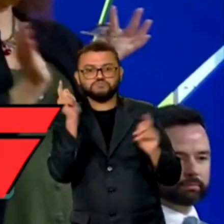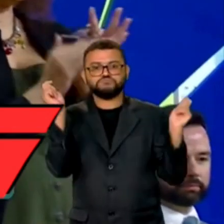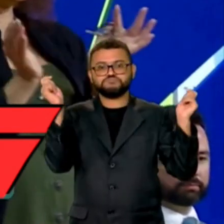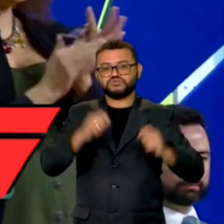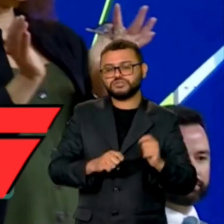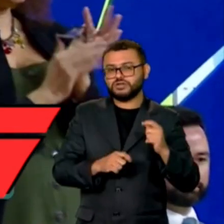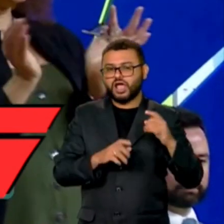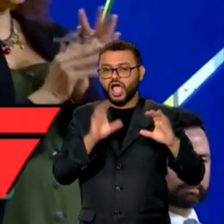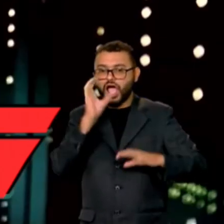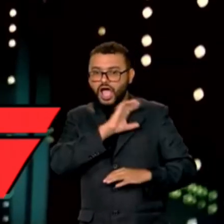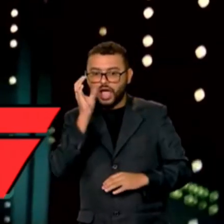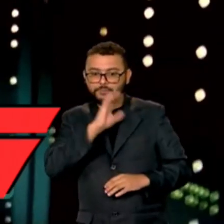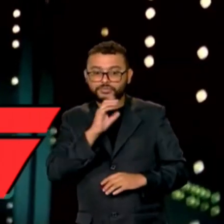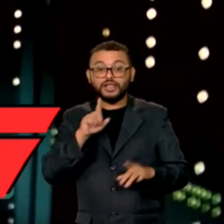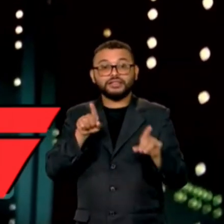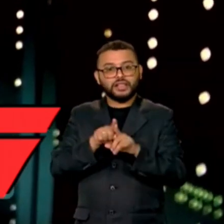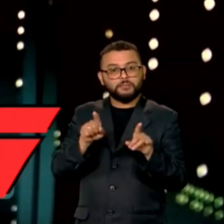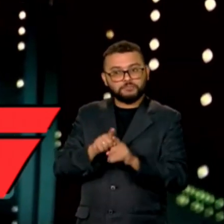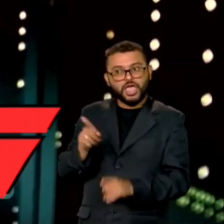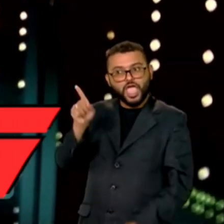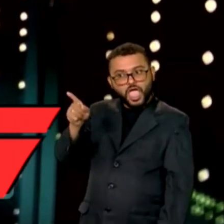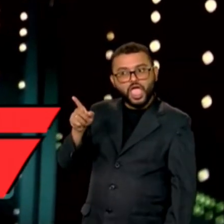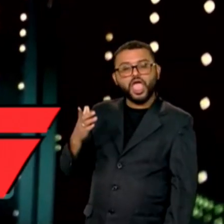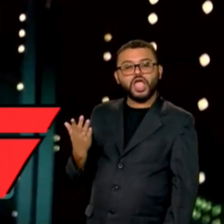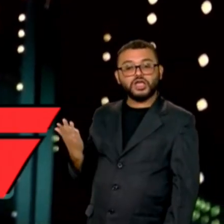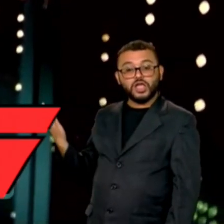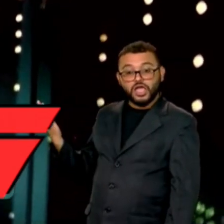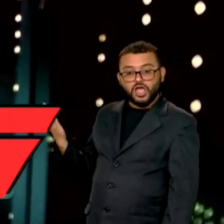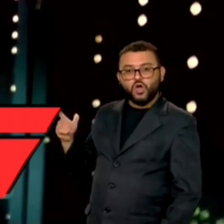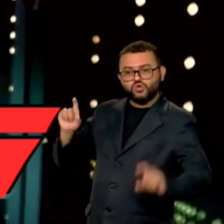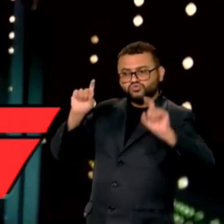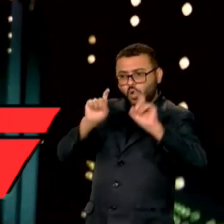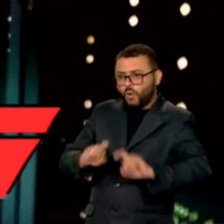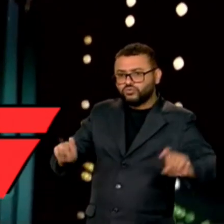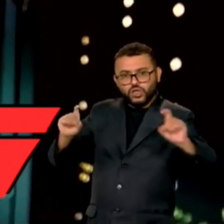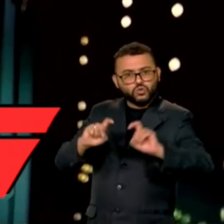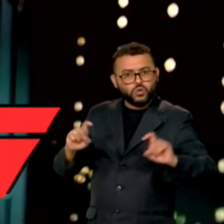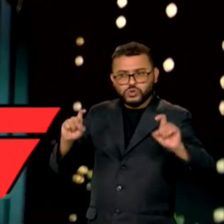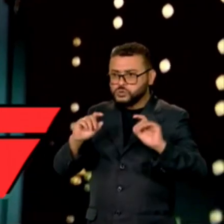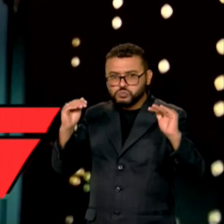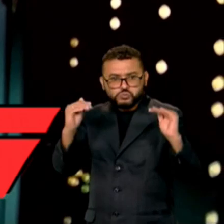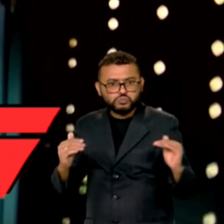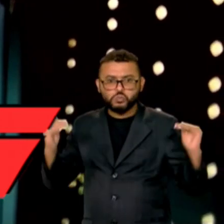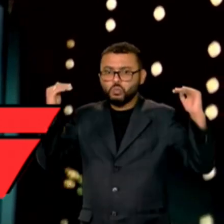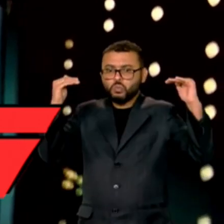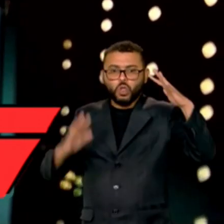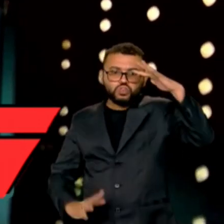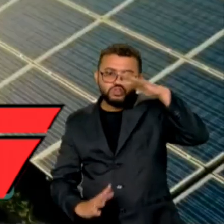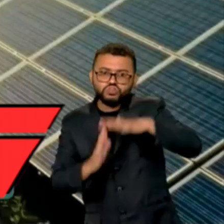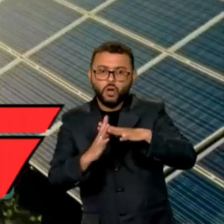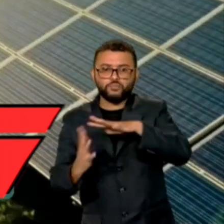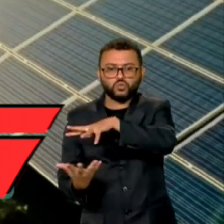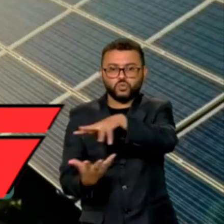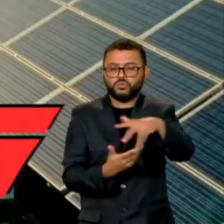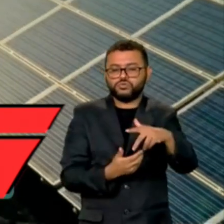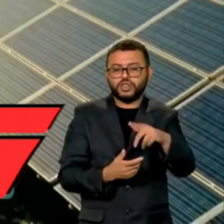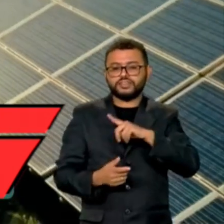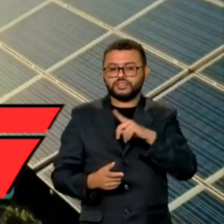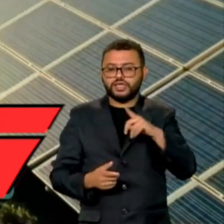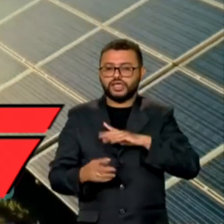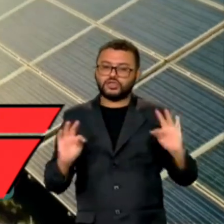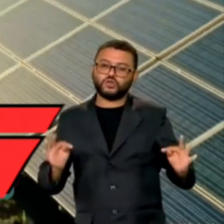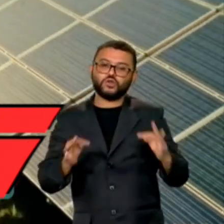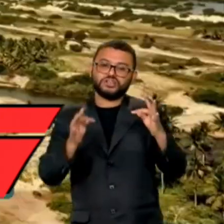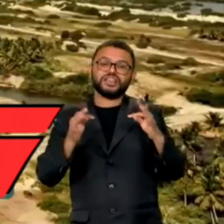de processamento, incluindo um dos 5 supercomputadores mais potentes do mundo, alimentada